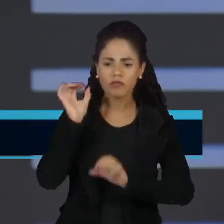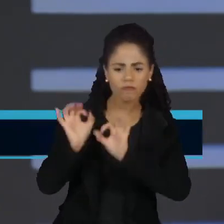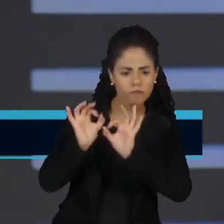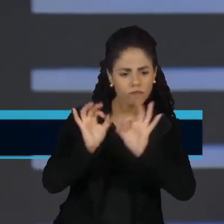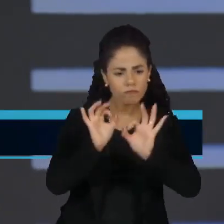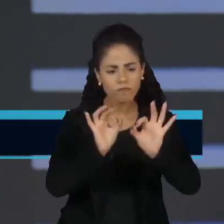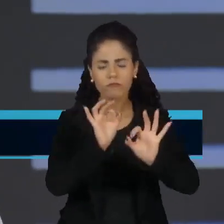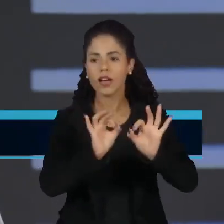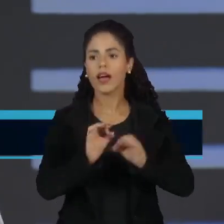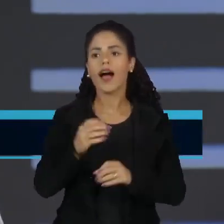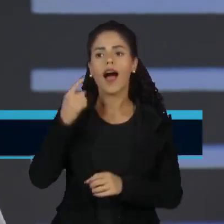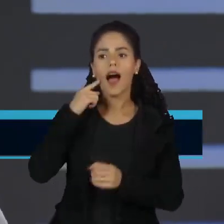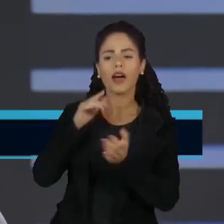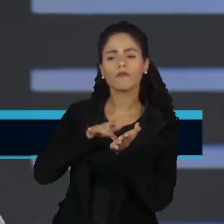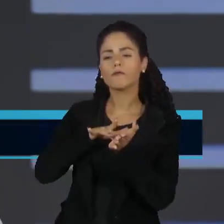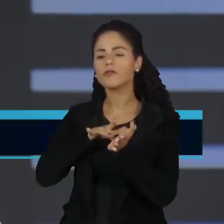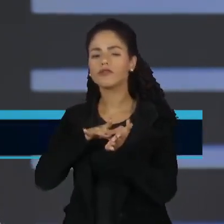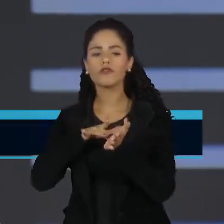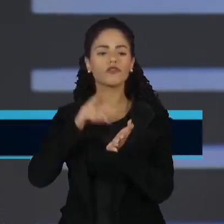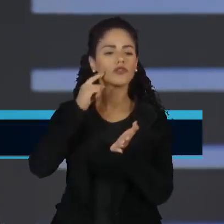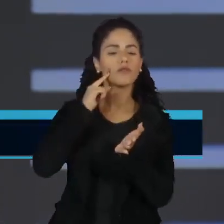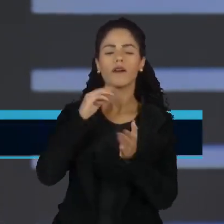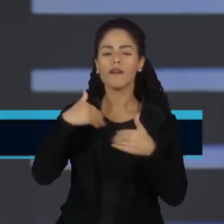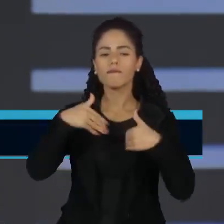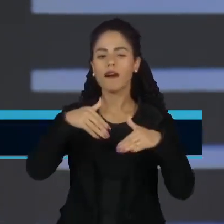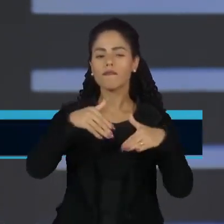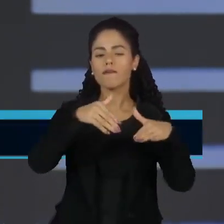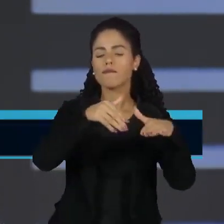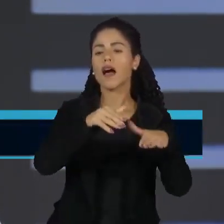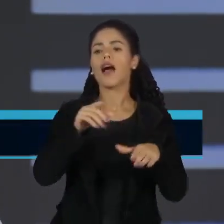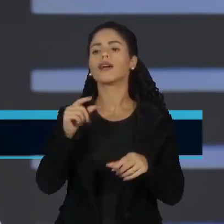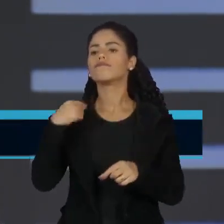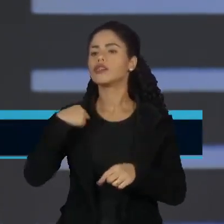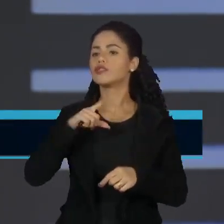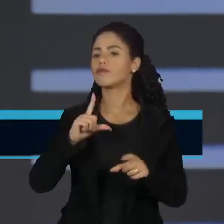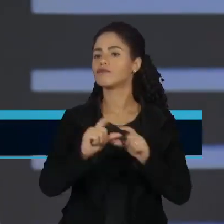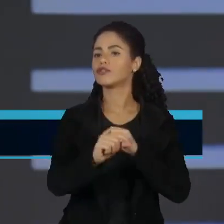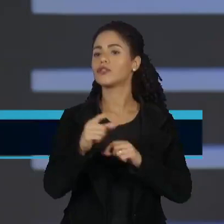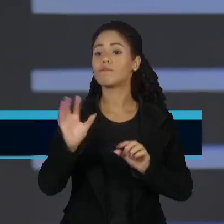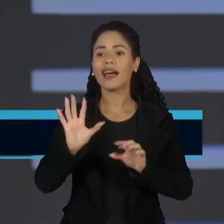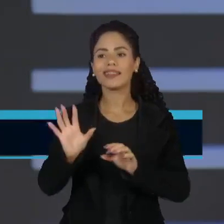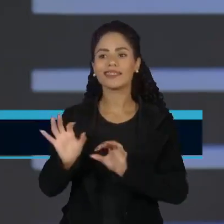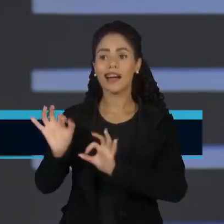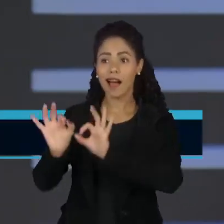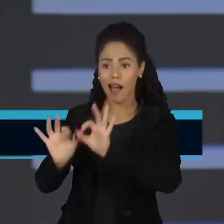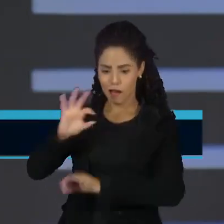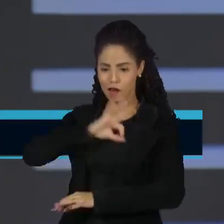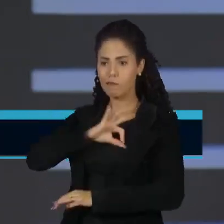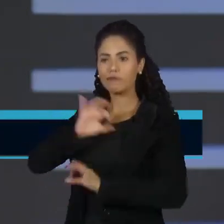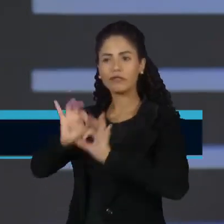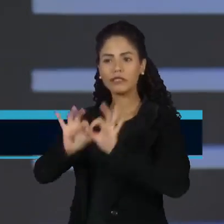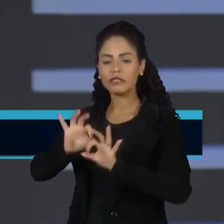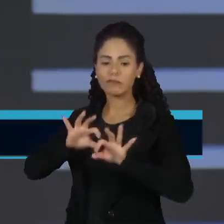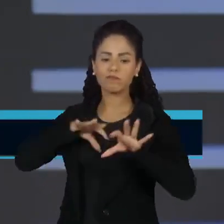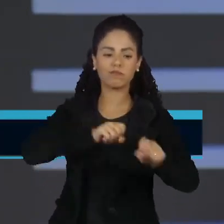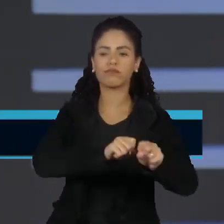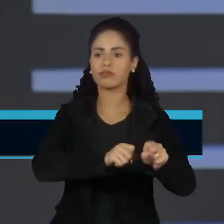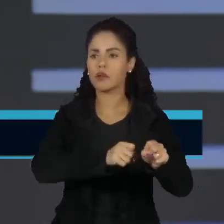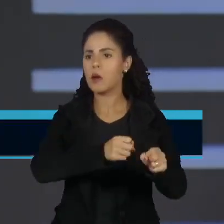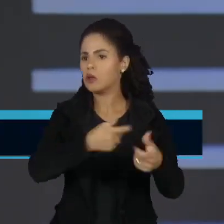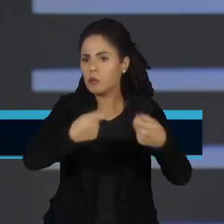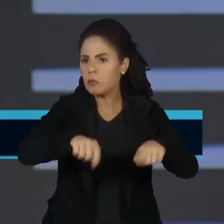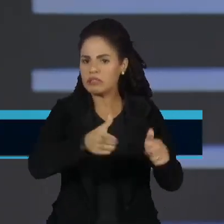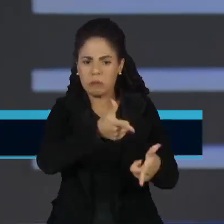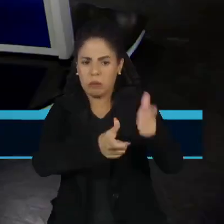a força, fingiram que estavam deixando eles fugirem, estavam seguindo eles o caminho todo o tempo e capturaram sem tiro, sem nada, eles de